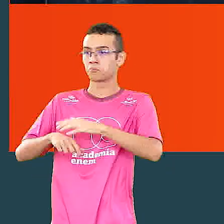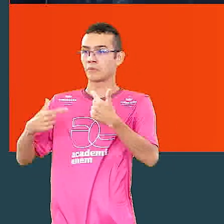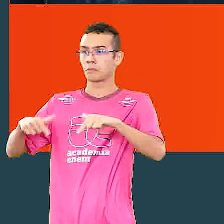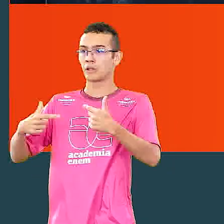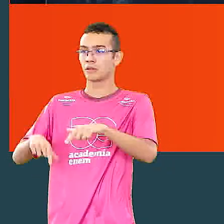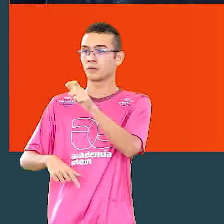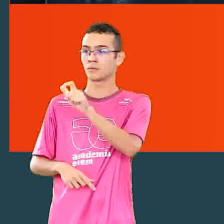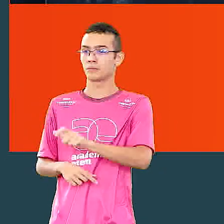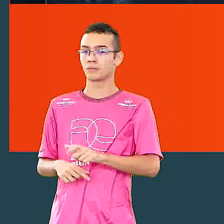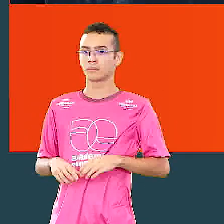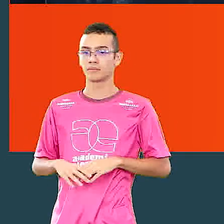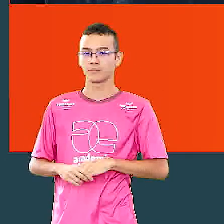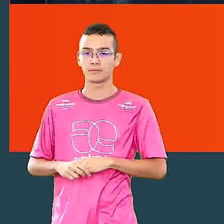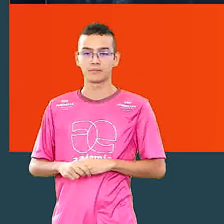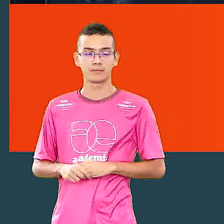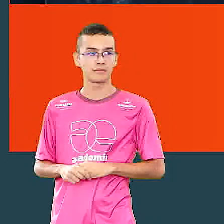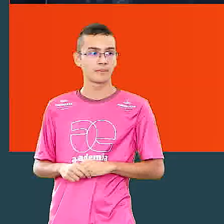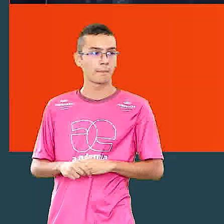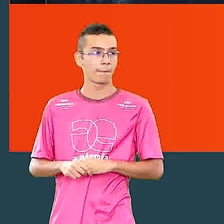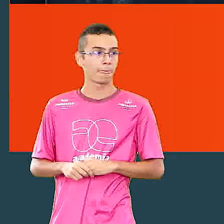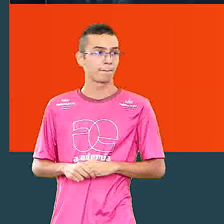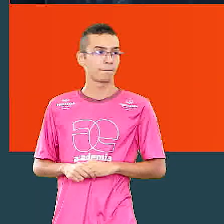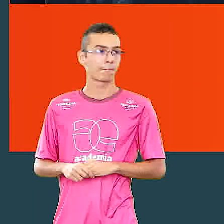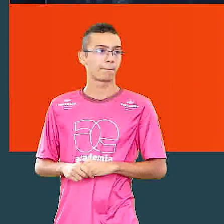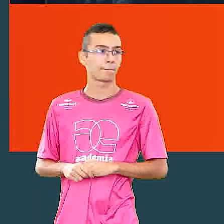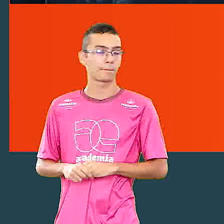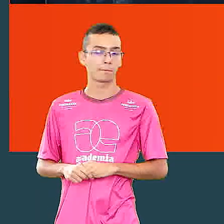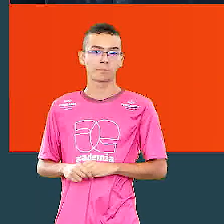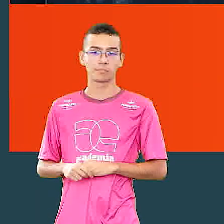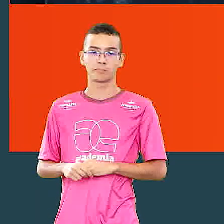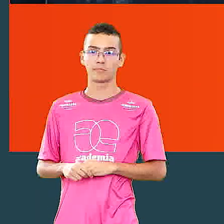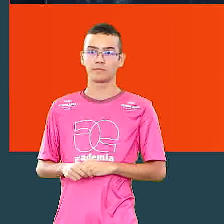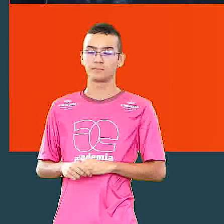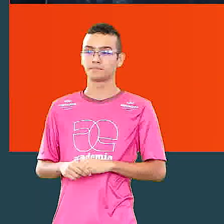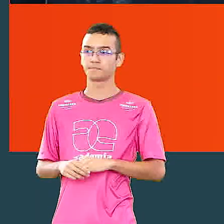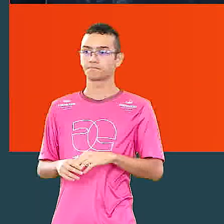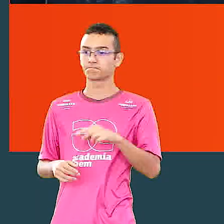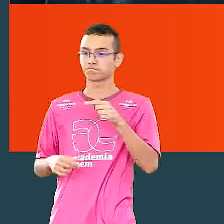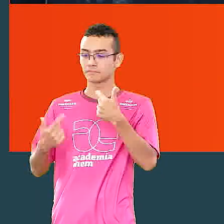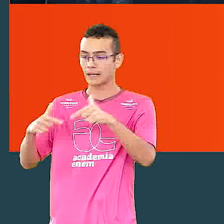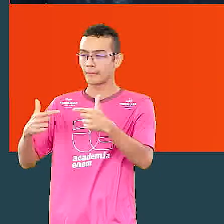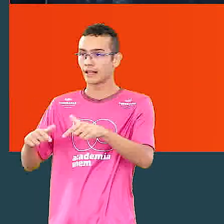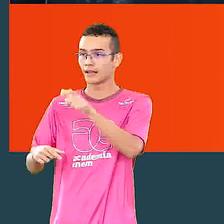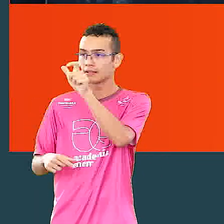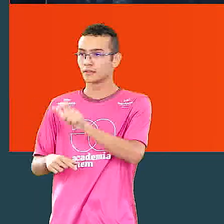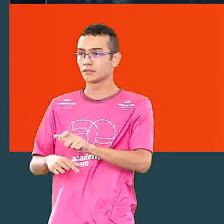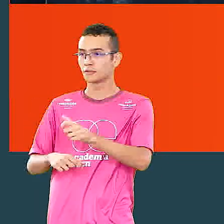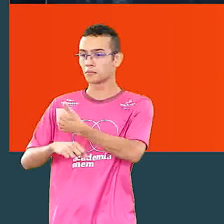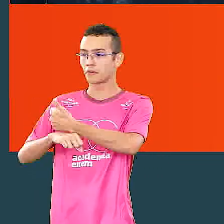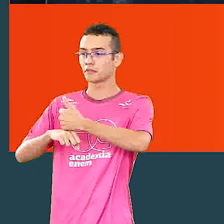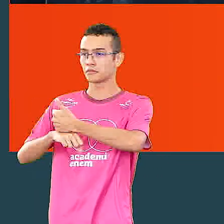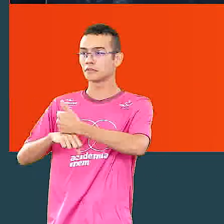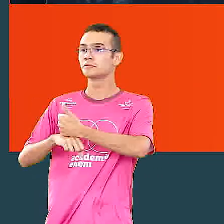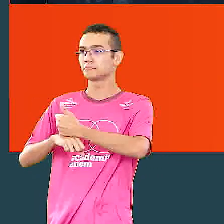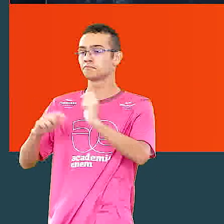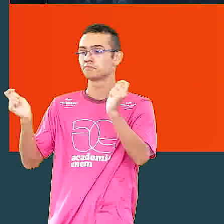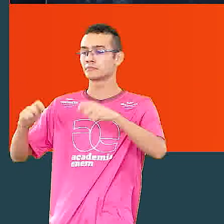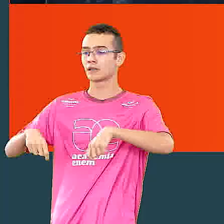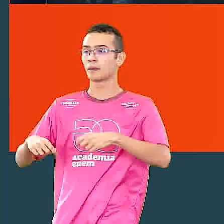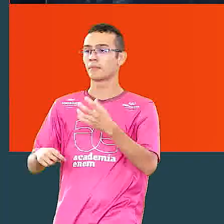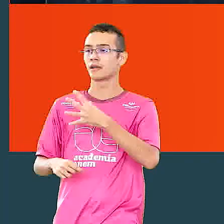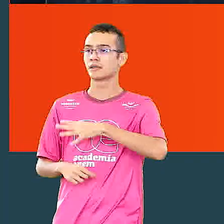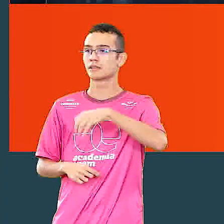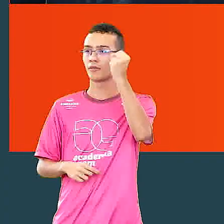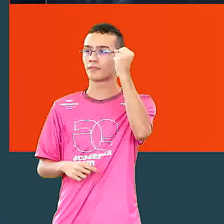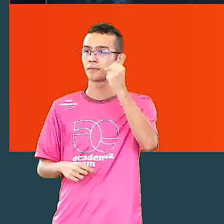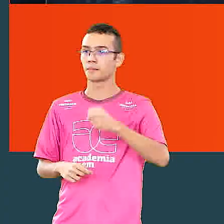que salva o trabalhador. Só o trabalhador é capaz de libertar a si mesmo. Só ele. Então, meu amor, não pode ser